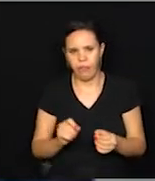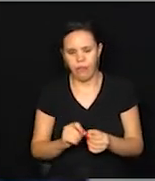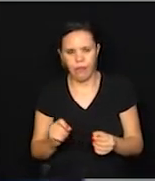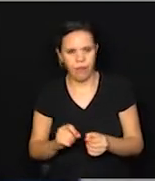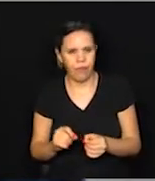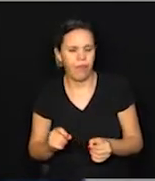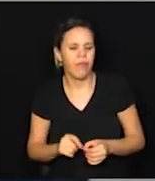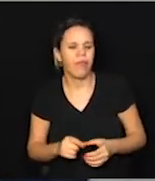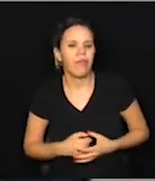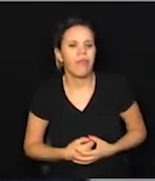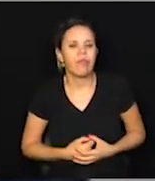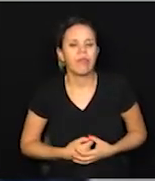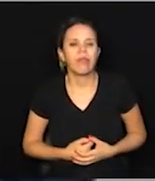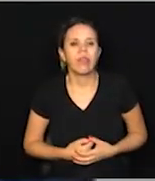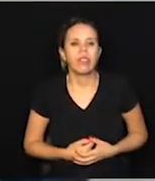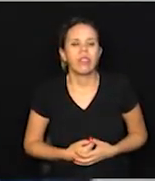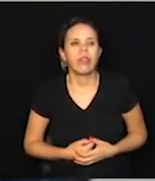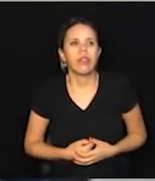fazer mais a